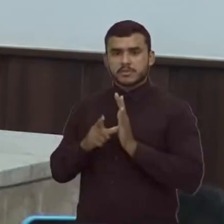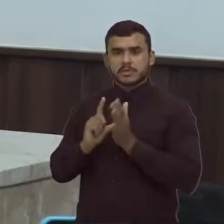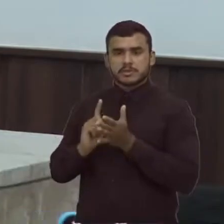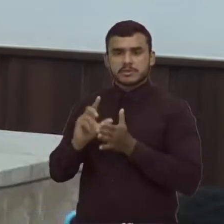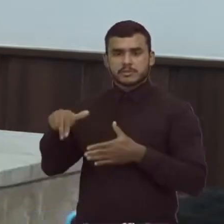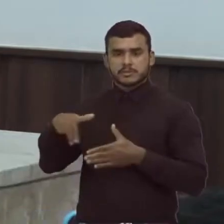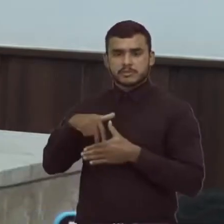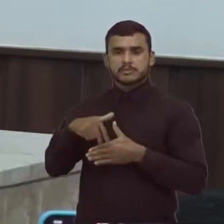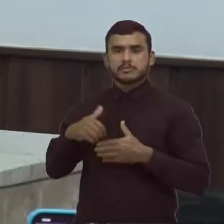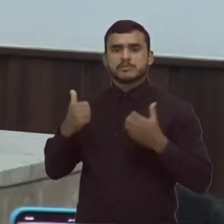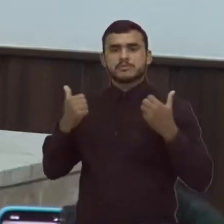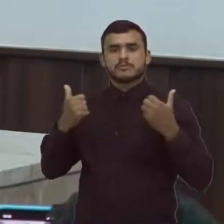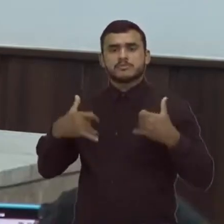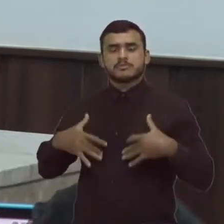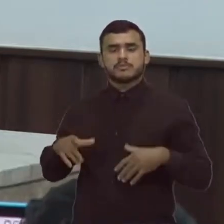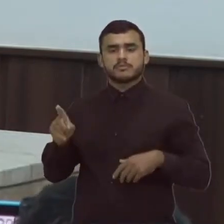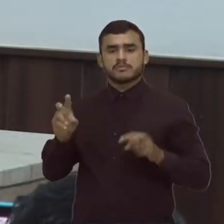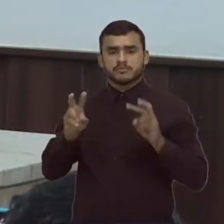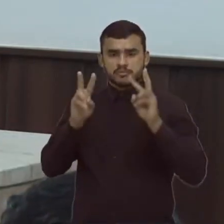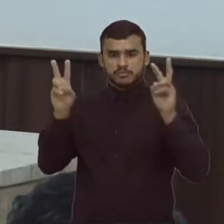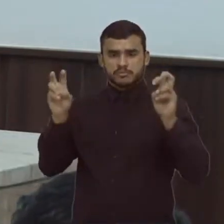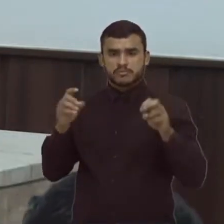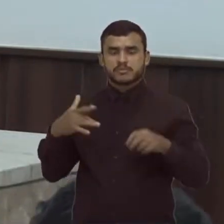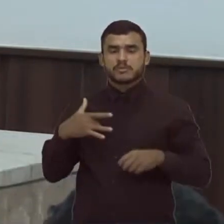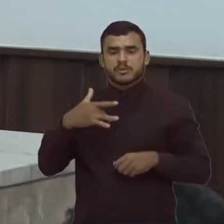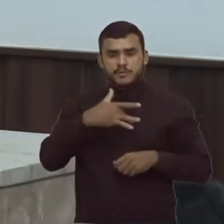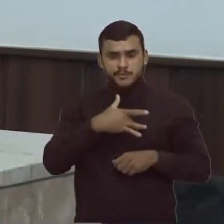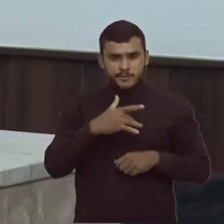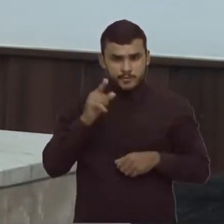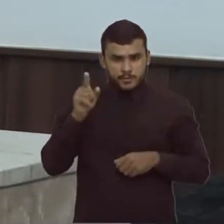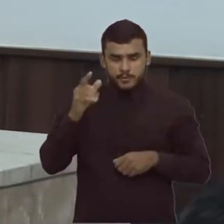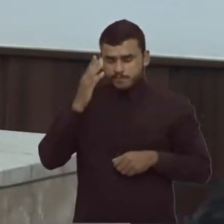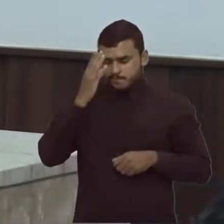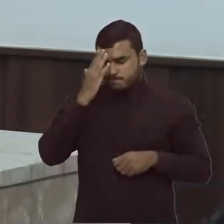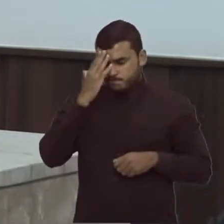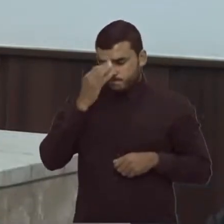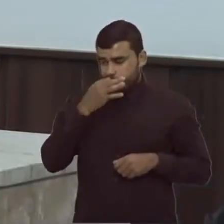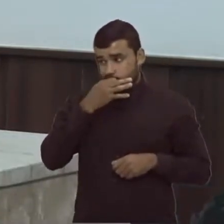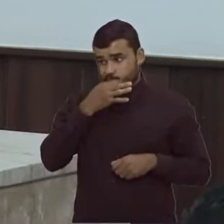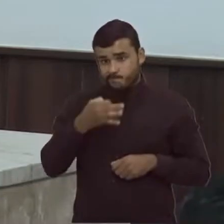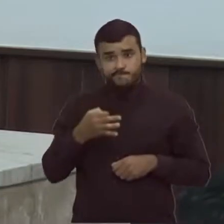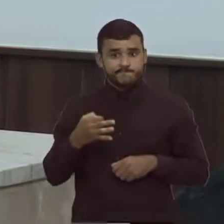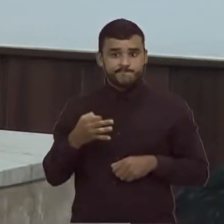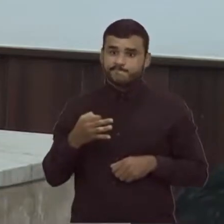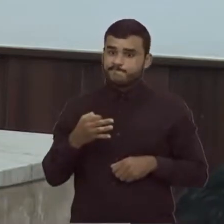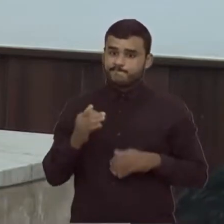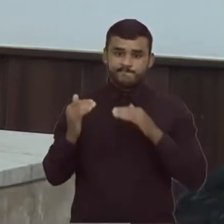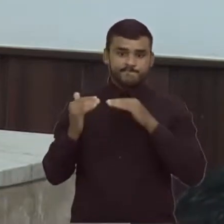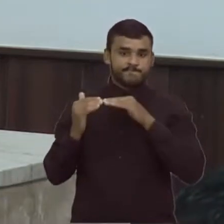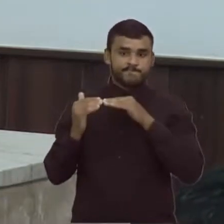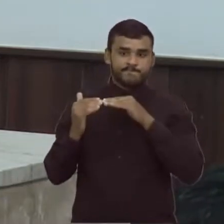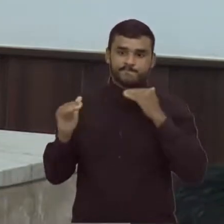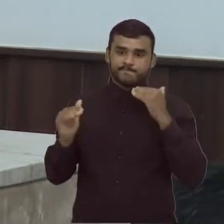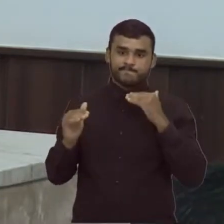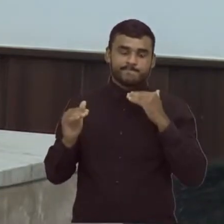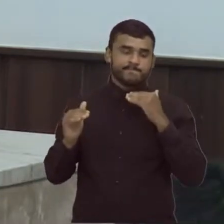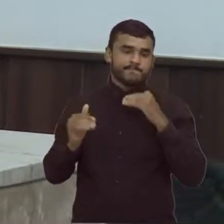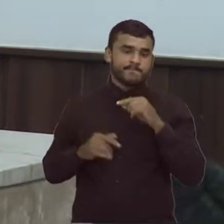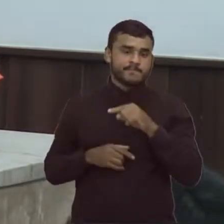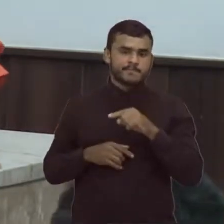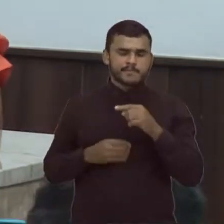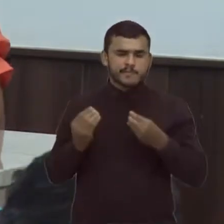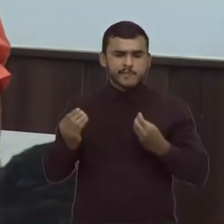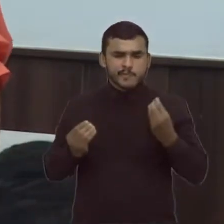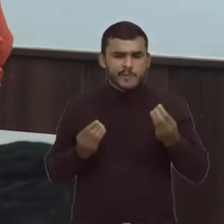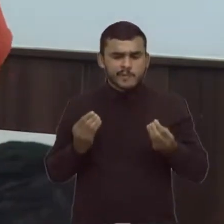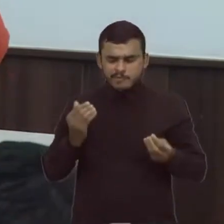né na questão da saúde a qual gente eu não vejo essa questão sério solucionada e assim